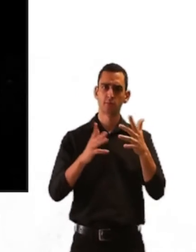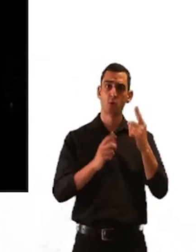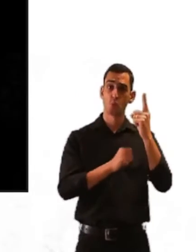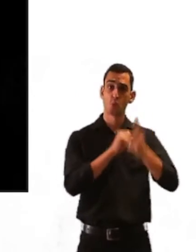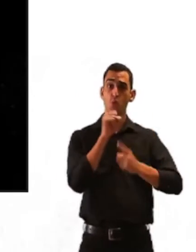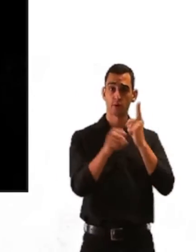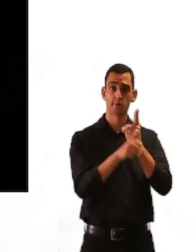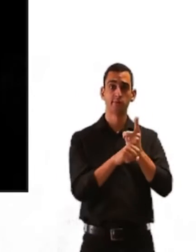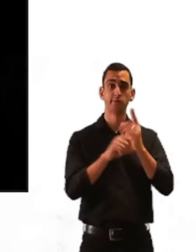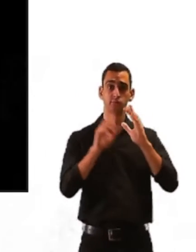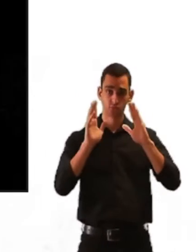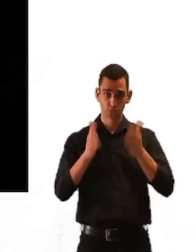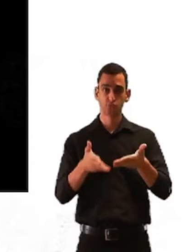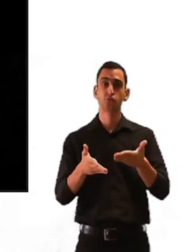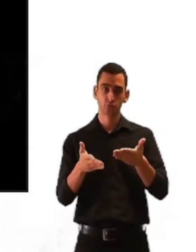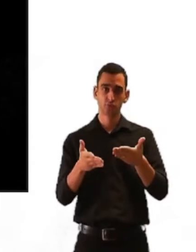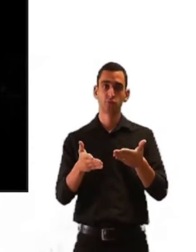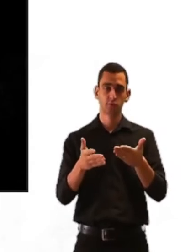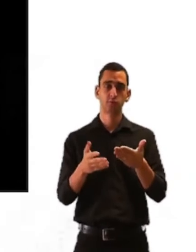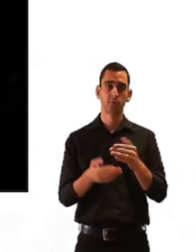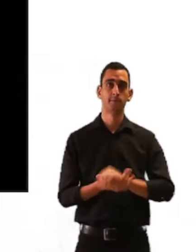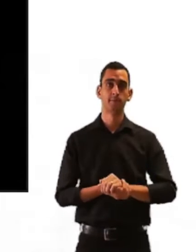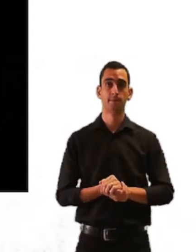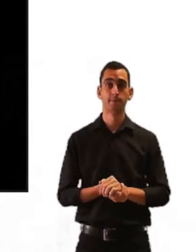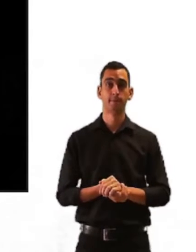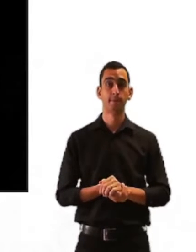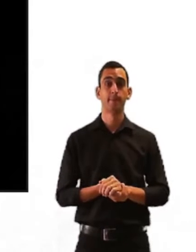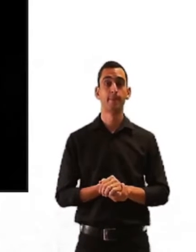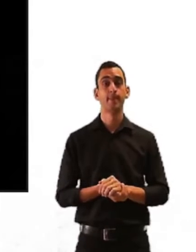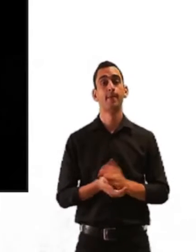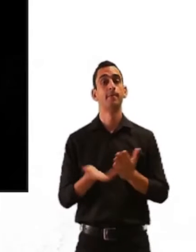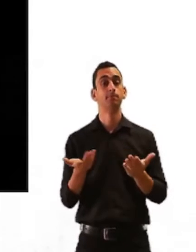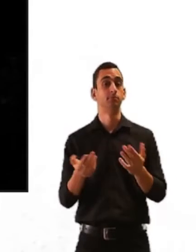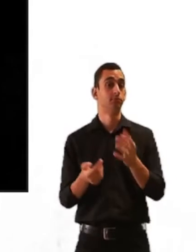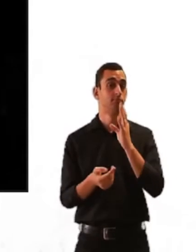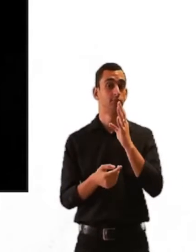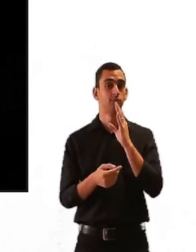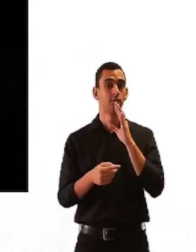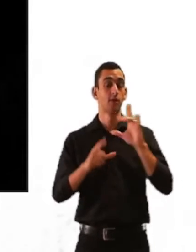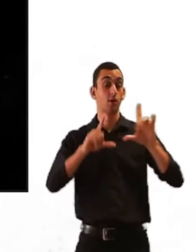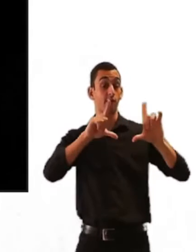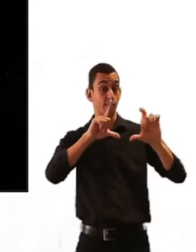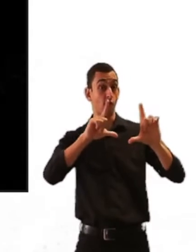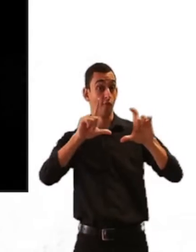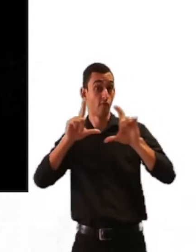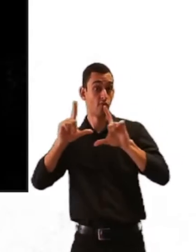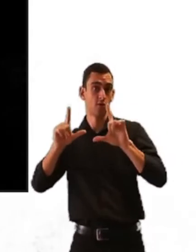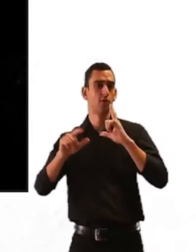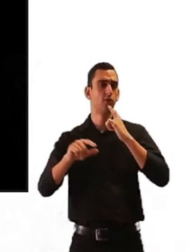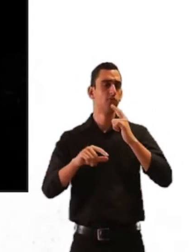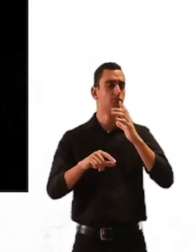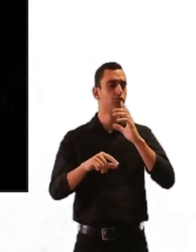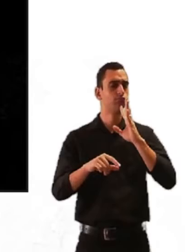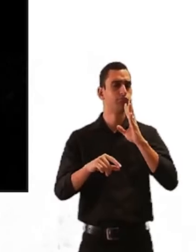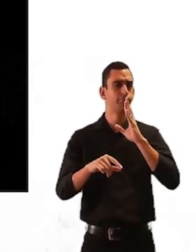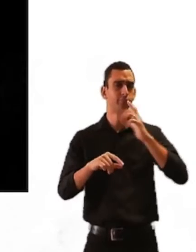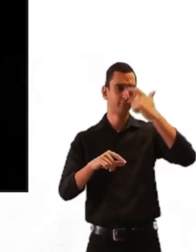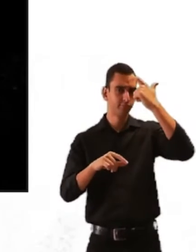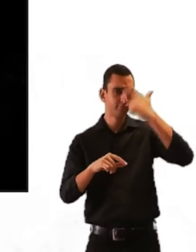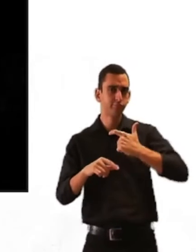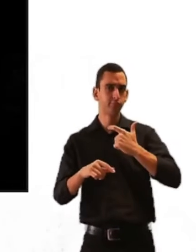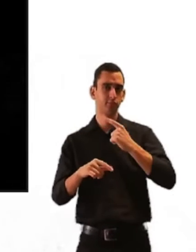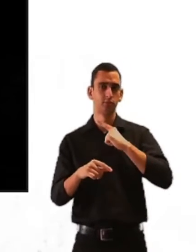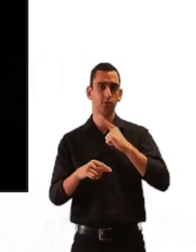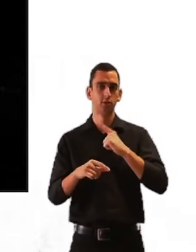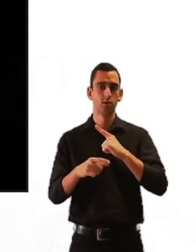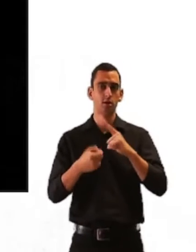de 2020, vai completar um ano amanhã. Reconhecimento fotográfico de pessoa inobservância do procedimento previsto no artigo